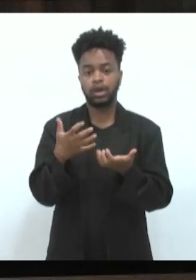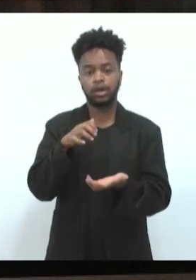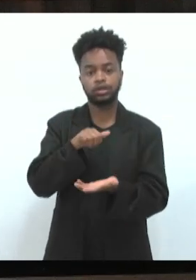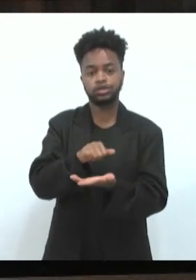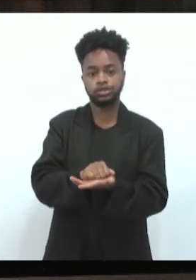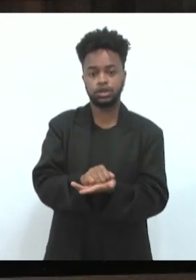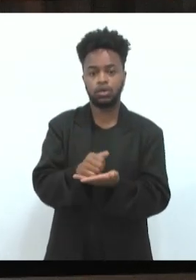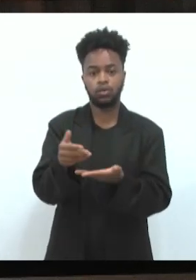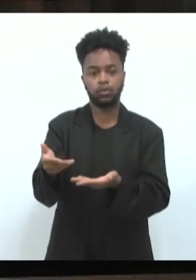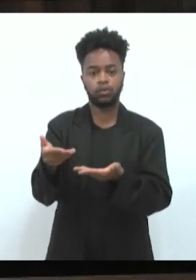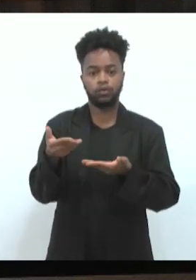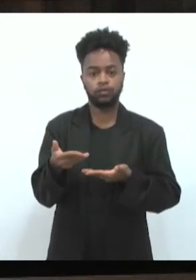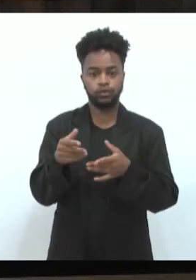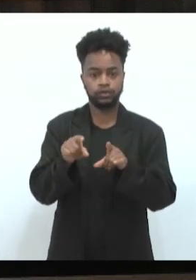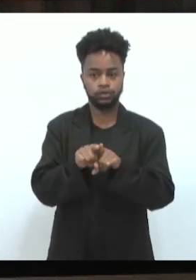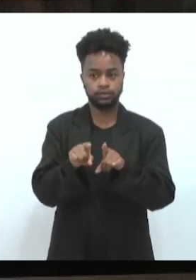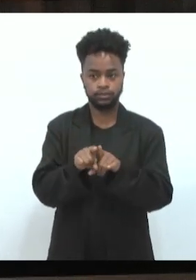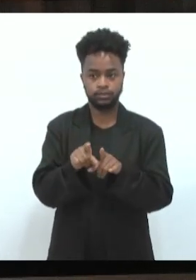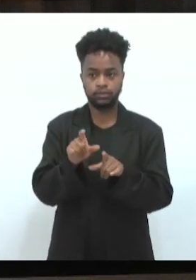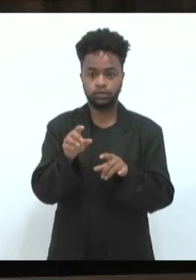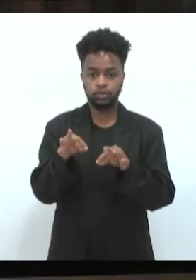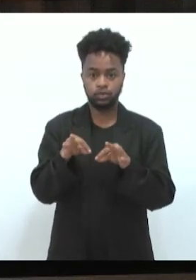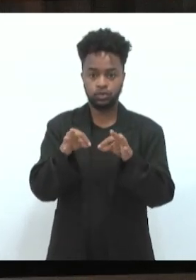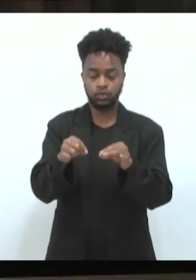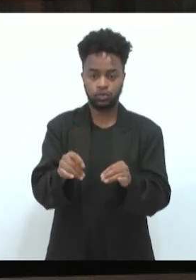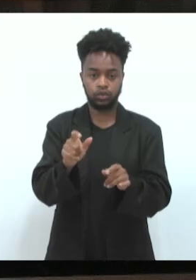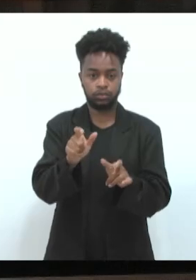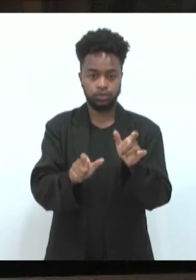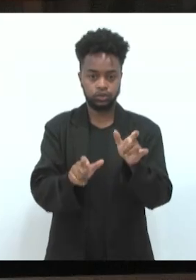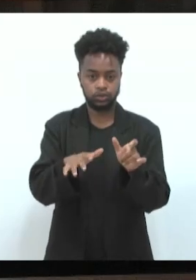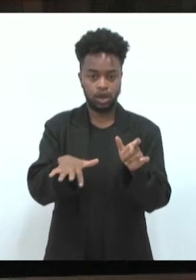um convite a todos os operadores de